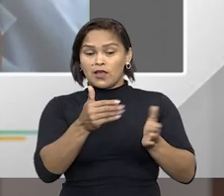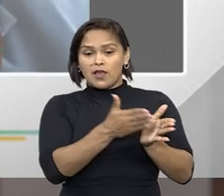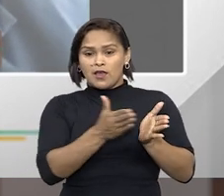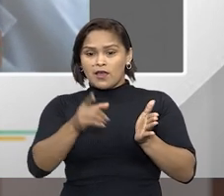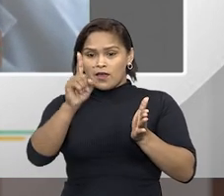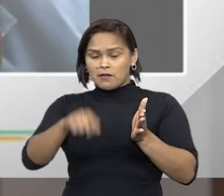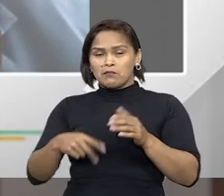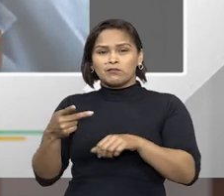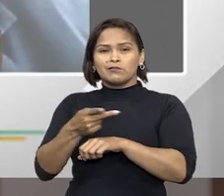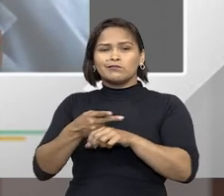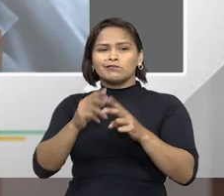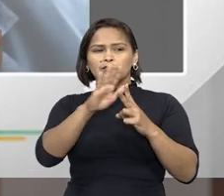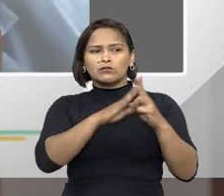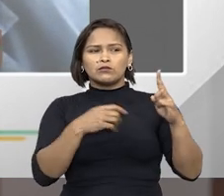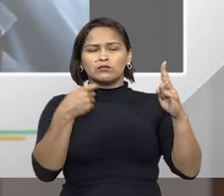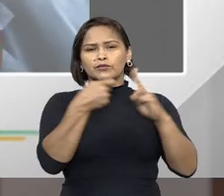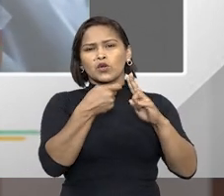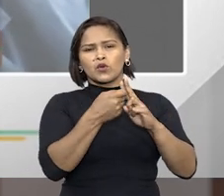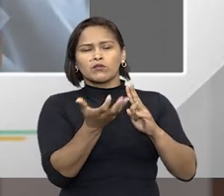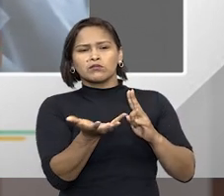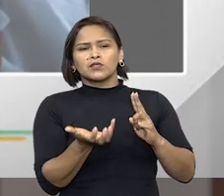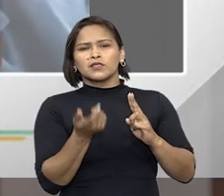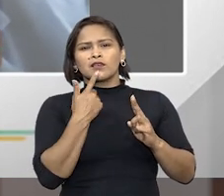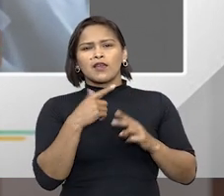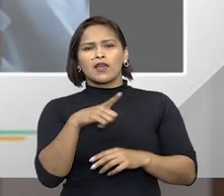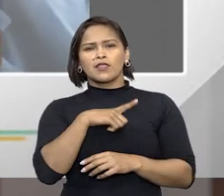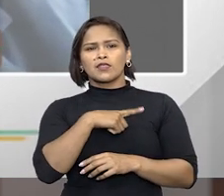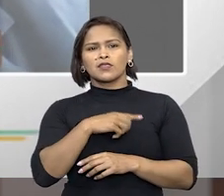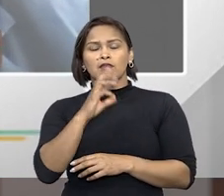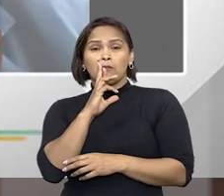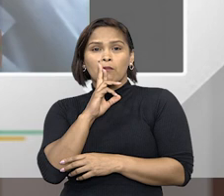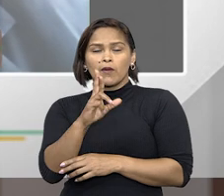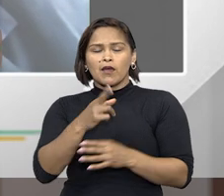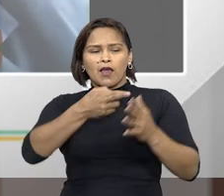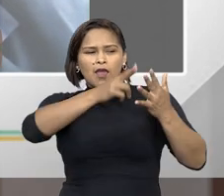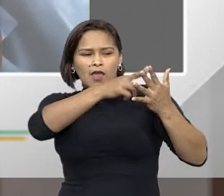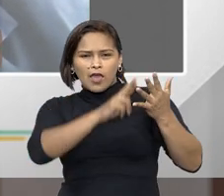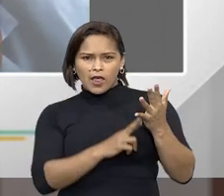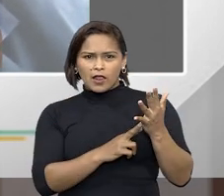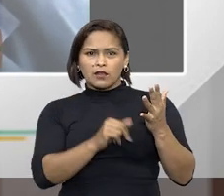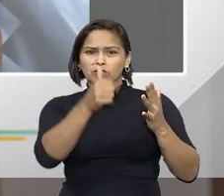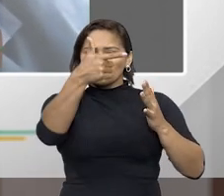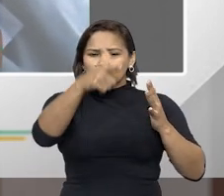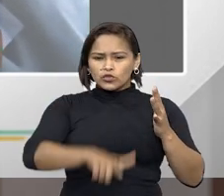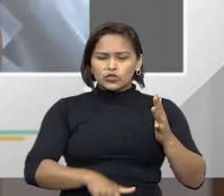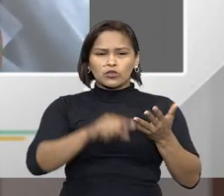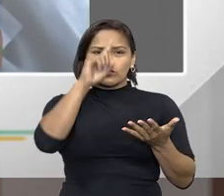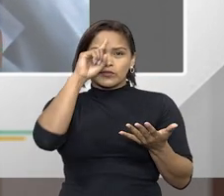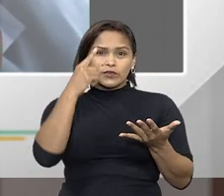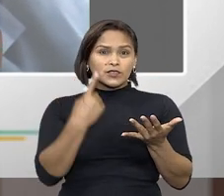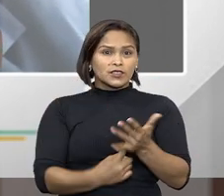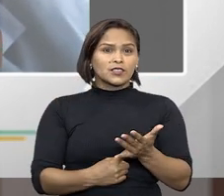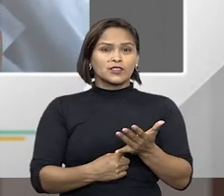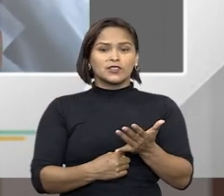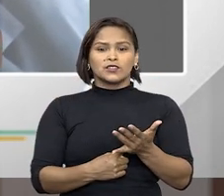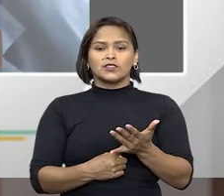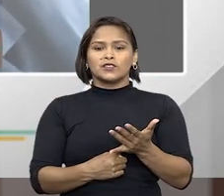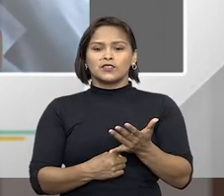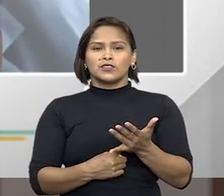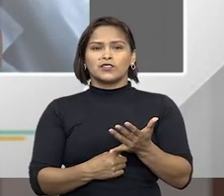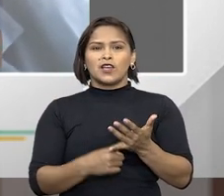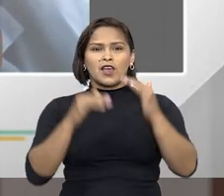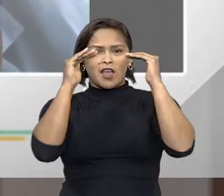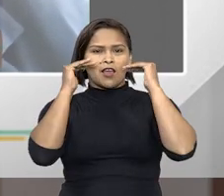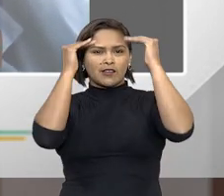de todas as formas, obter uma releitura do que decidiram as cortes estaduais